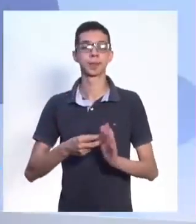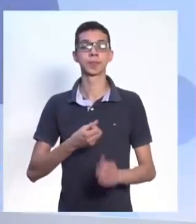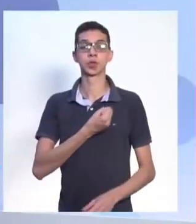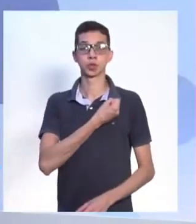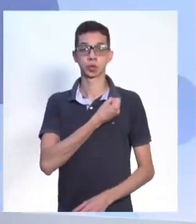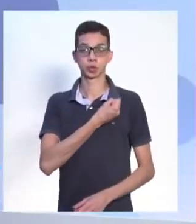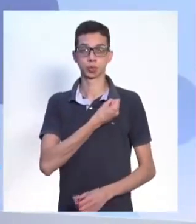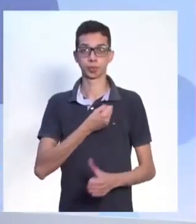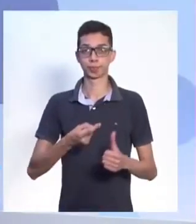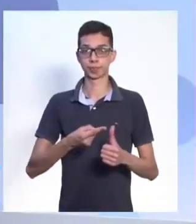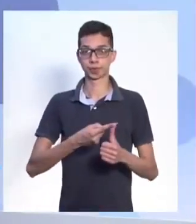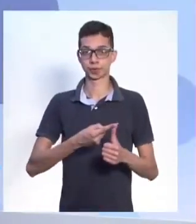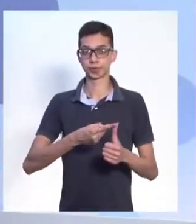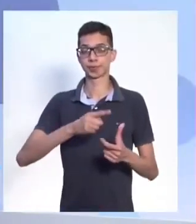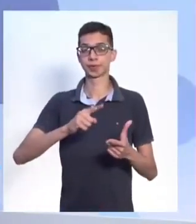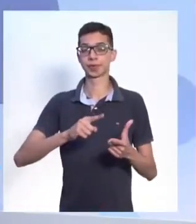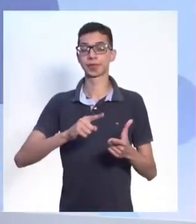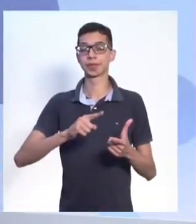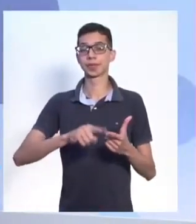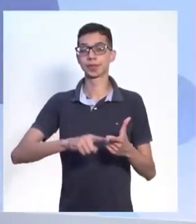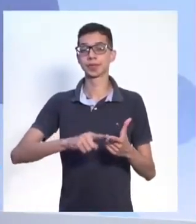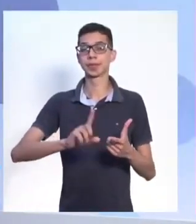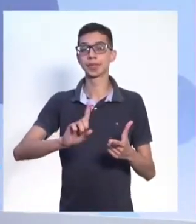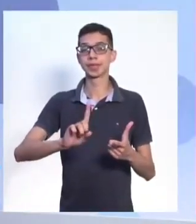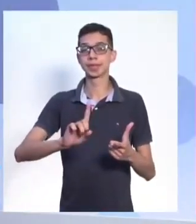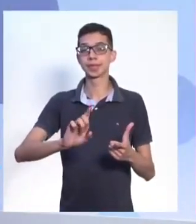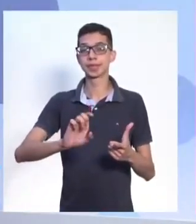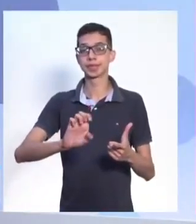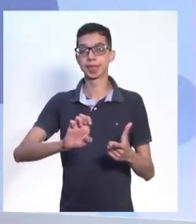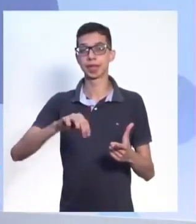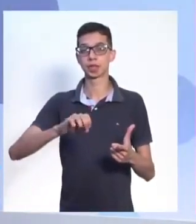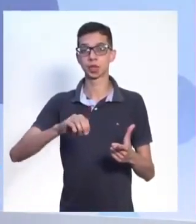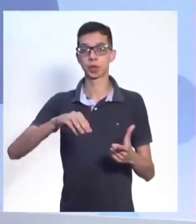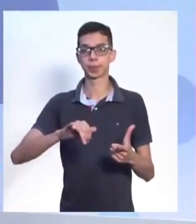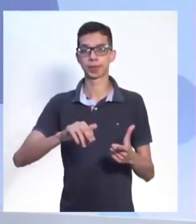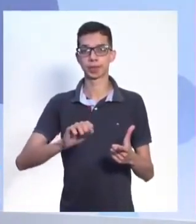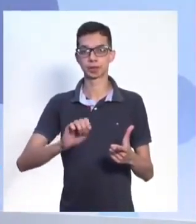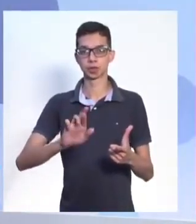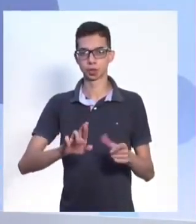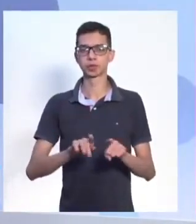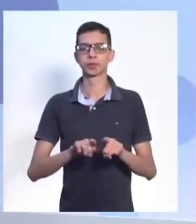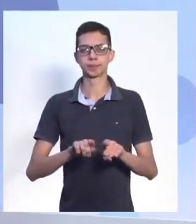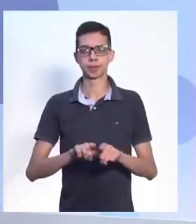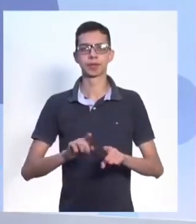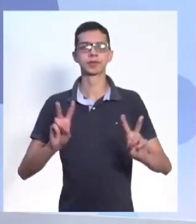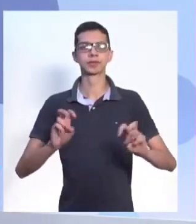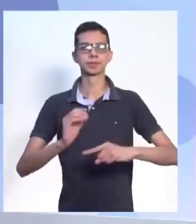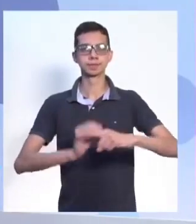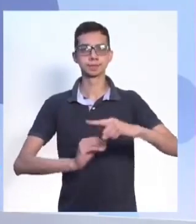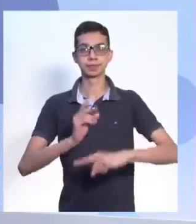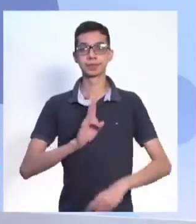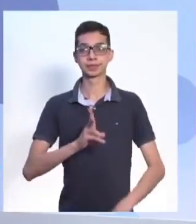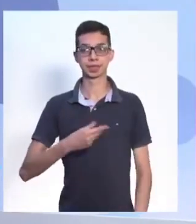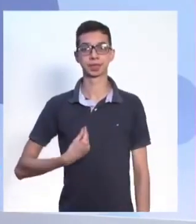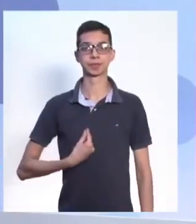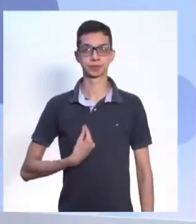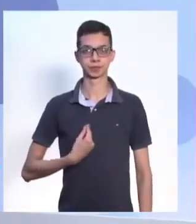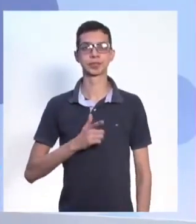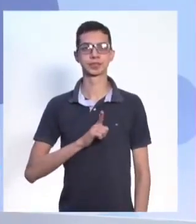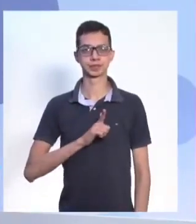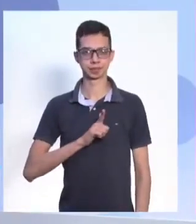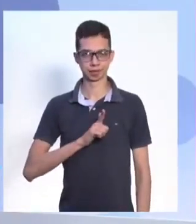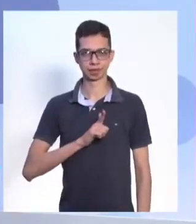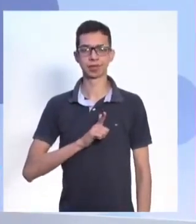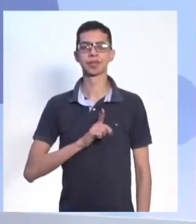Numerador, denominador, frações sempre muito presentes no nosso cotidiano, sempre presentes. Pela própria leitura da habilidade que o professor Jonas